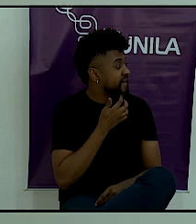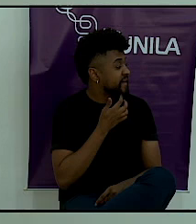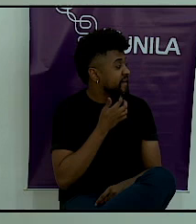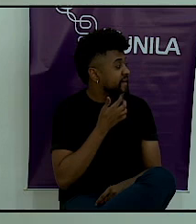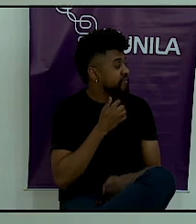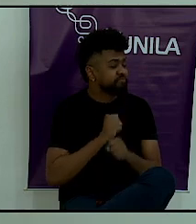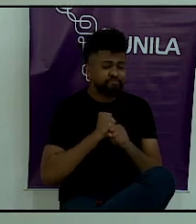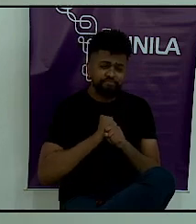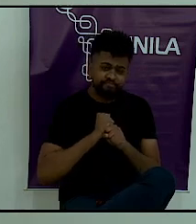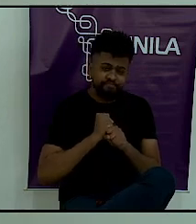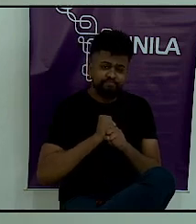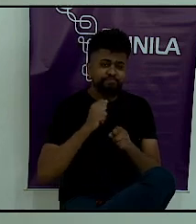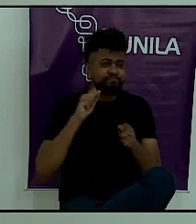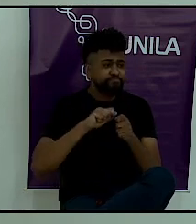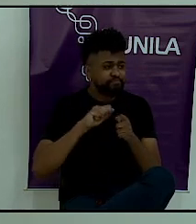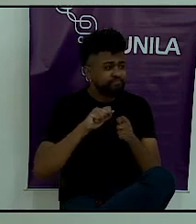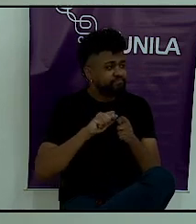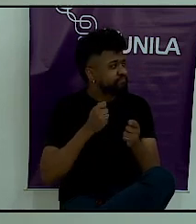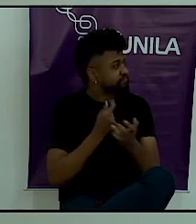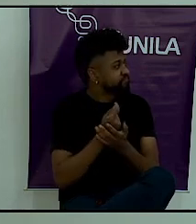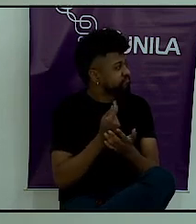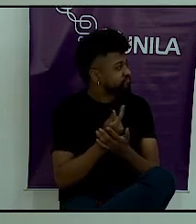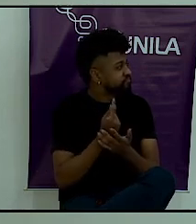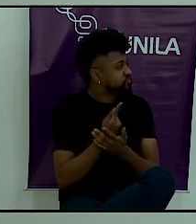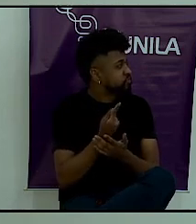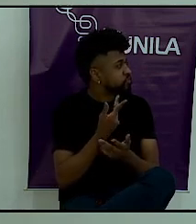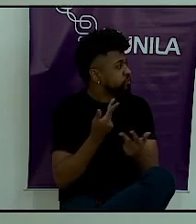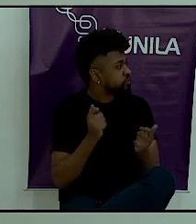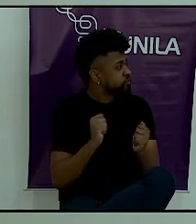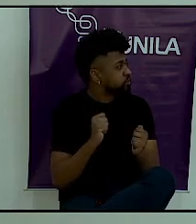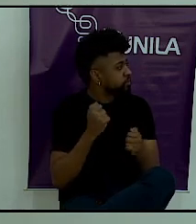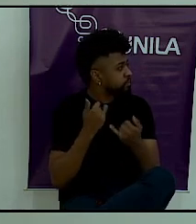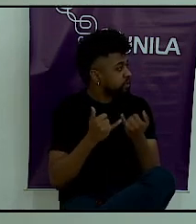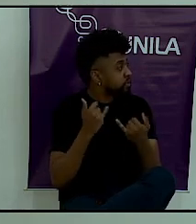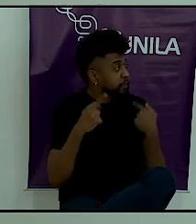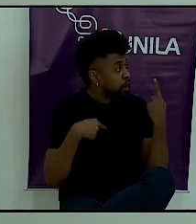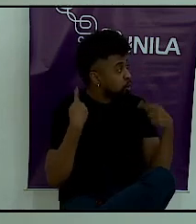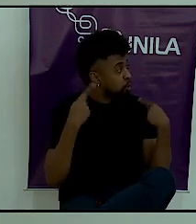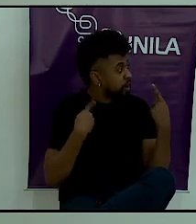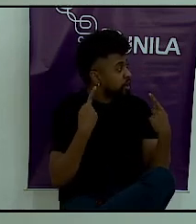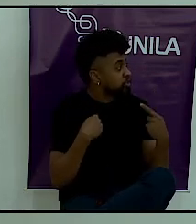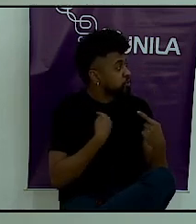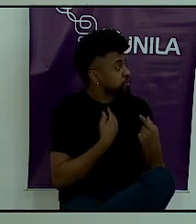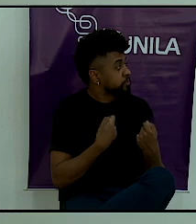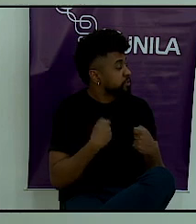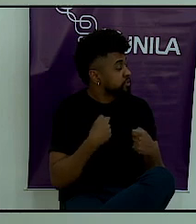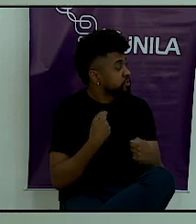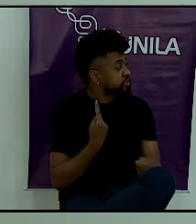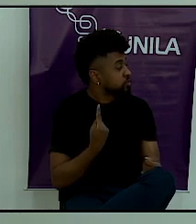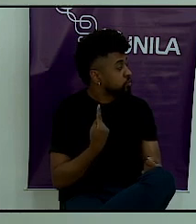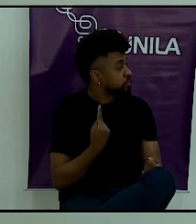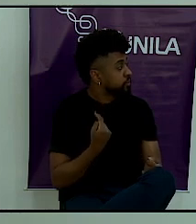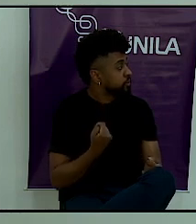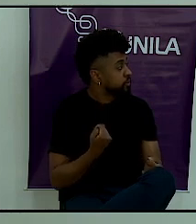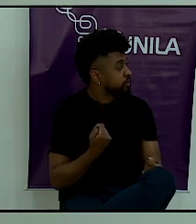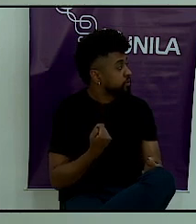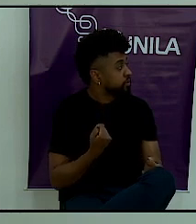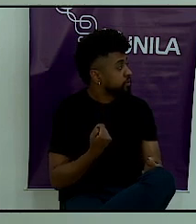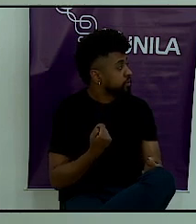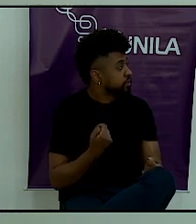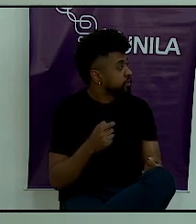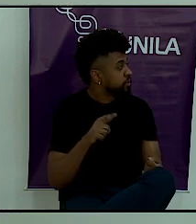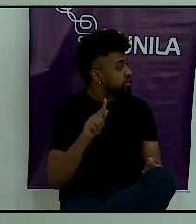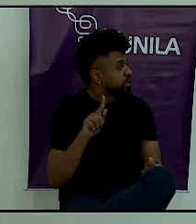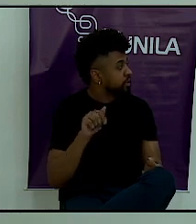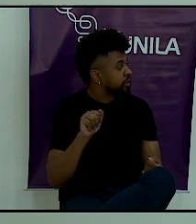diversos anos a gente tentou fazer a aquisição de uma coisa que pode parecer maluca, assim, né? Mas a gente precisa, assim, de